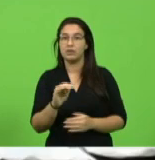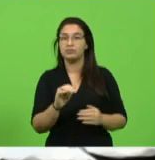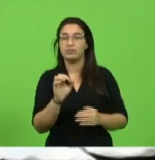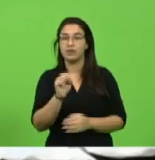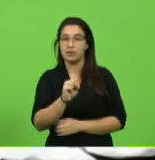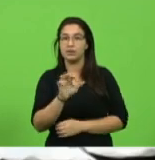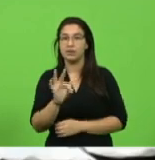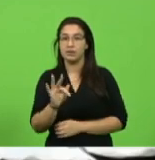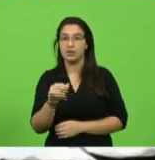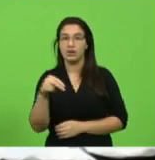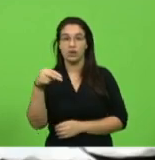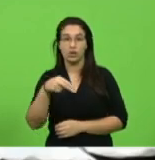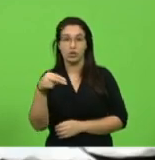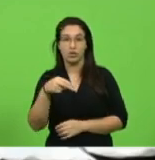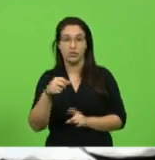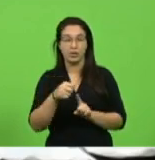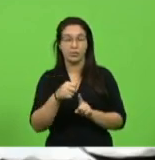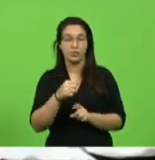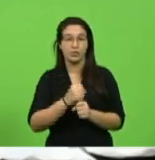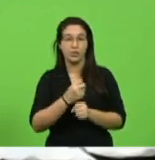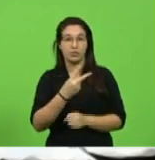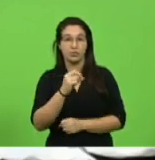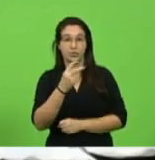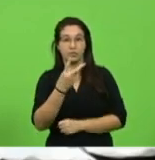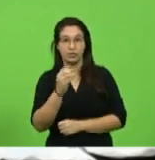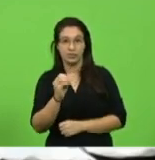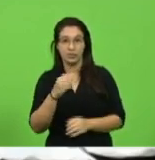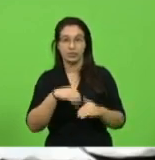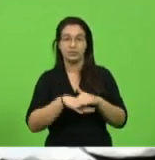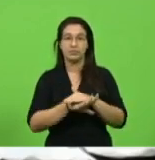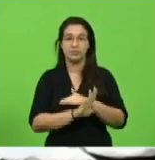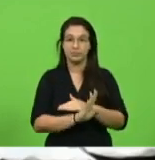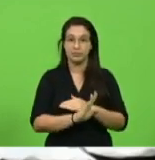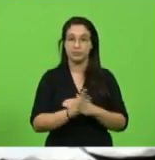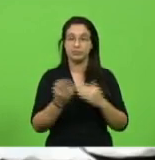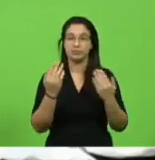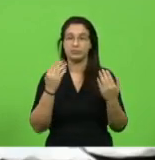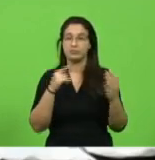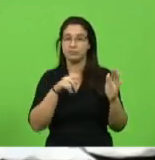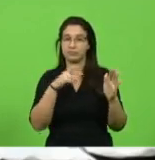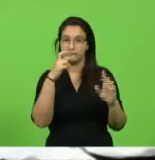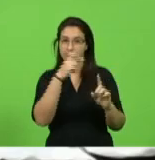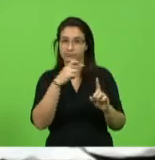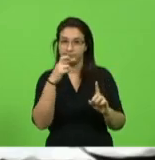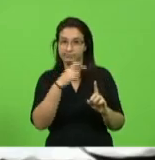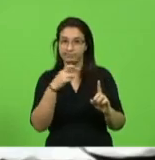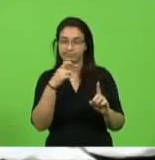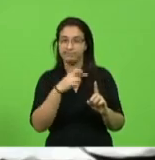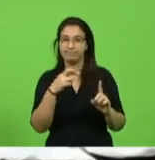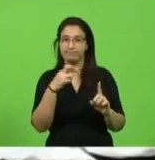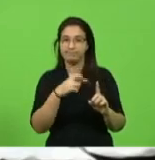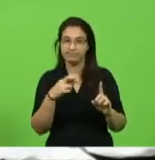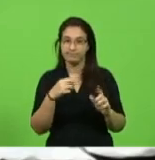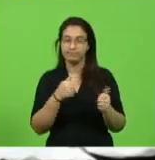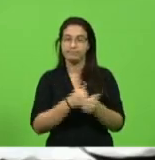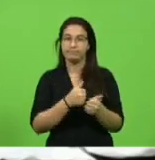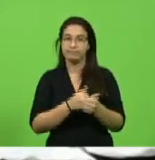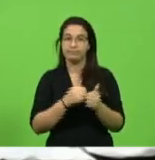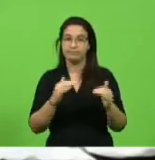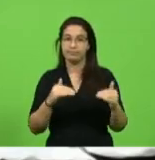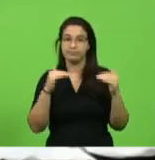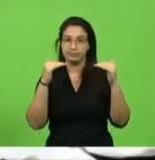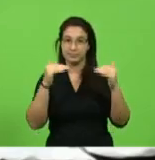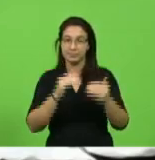novembro de 2020, dando conta do arquivamento da investigação criminal em curso naquele Tribunal Superior,